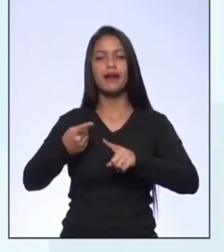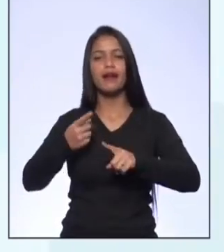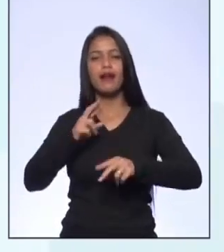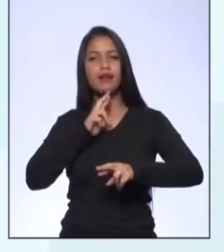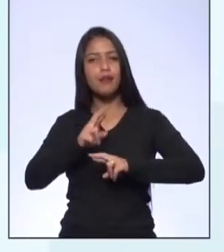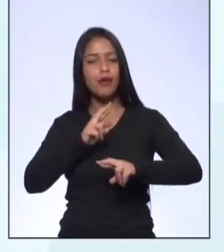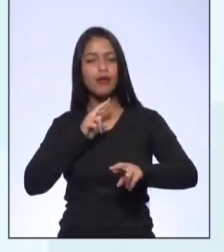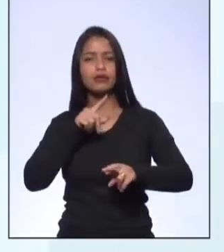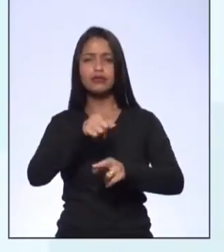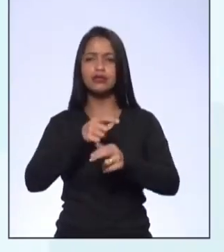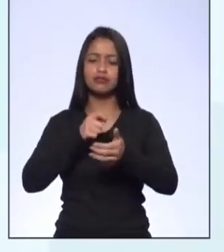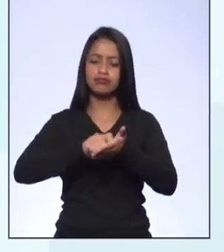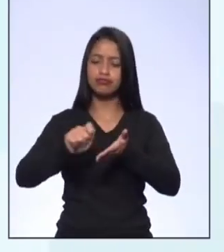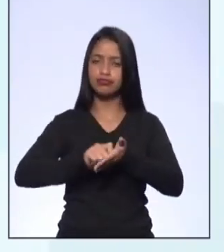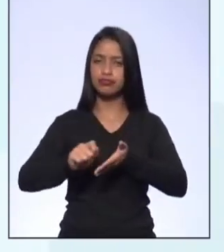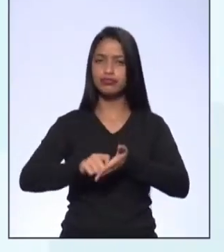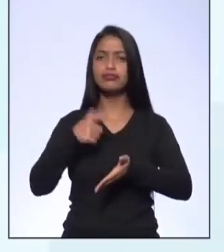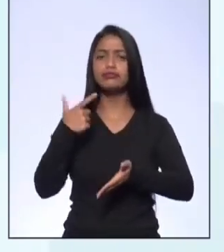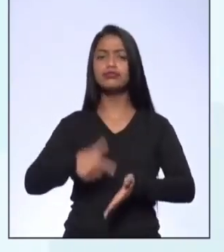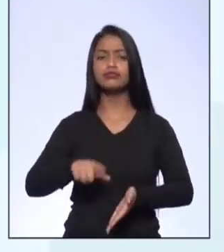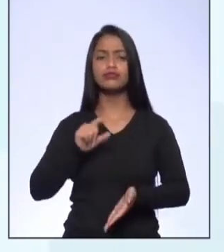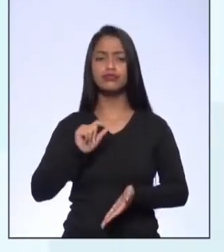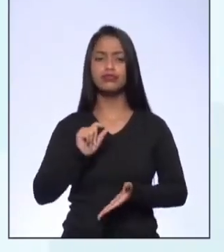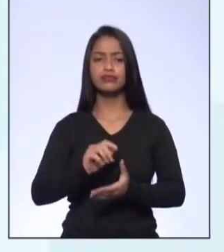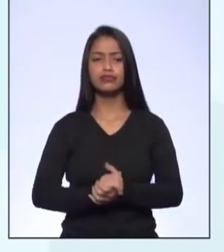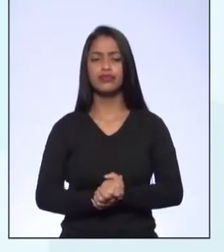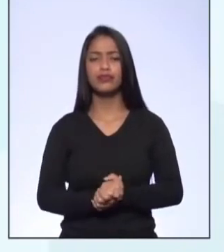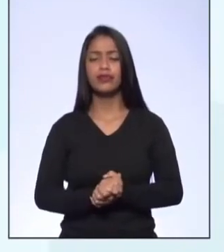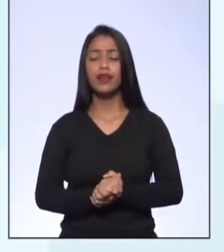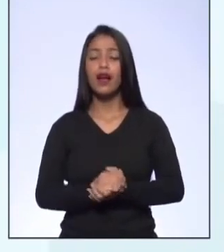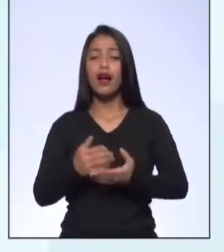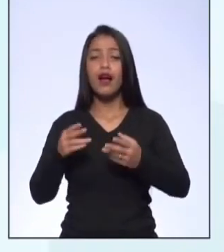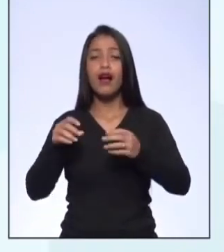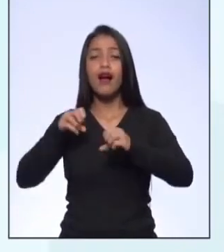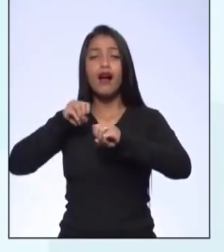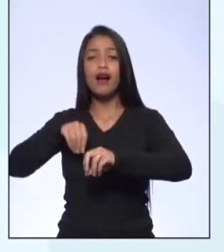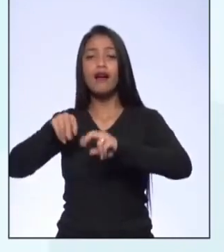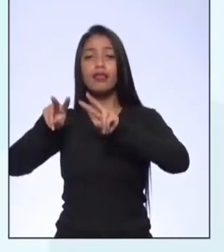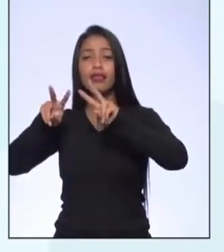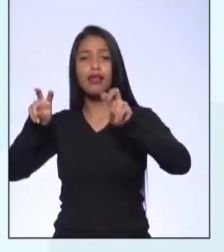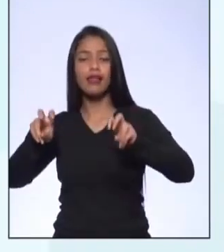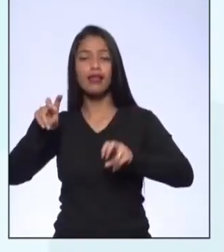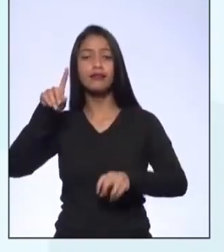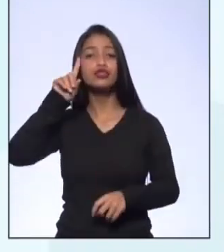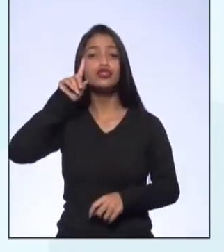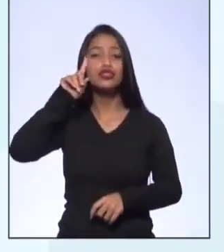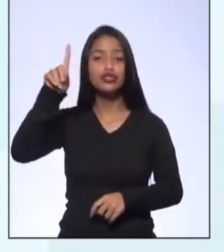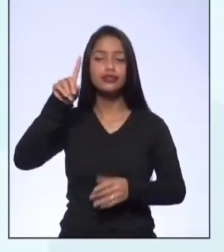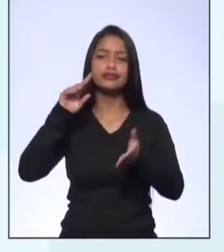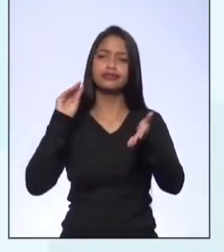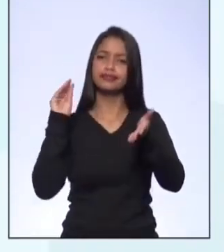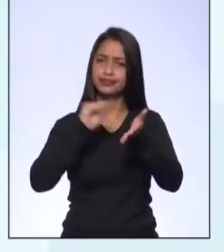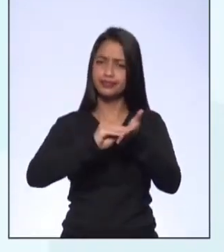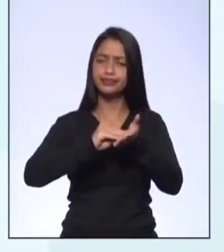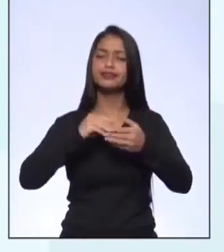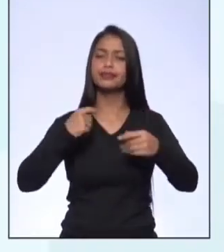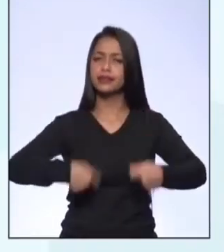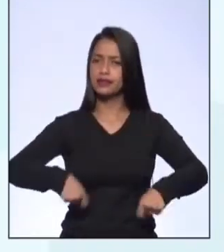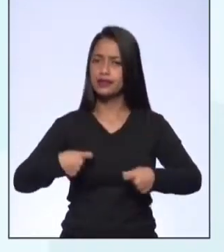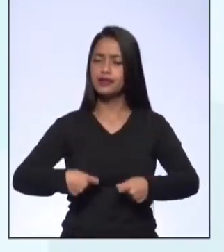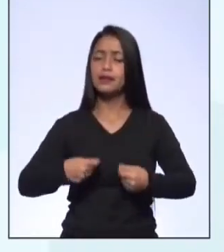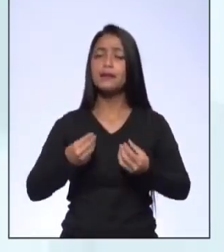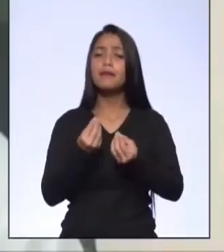tal. E também sempre identificar, né, gente, a aula, colocar data, colocar título, tá? Para você acompanhar até